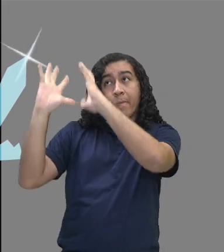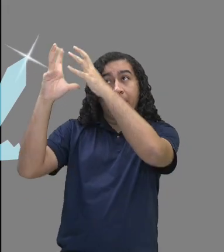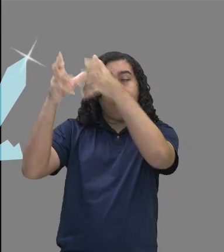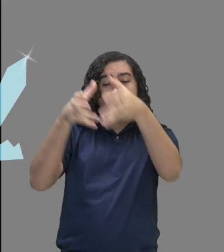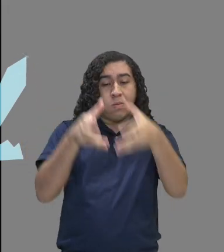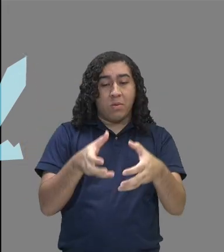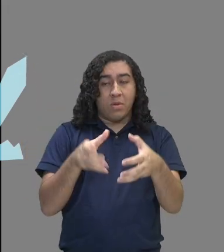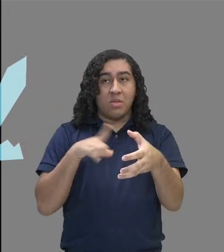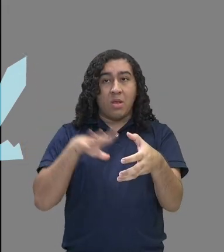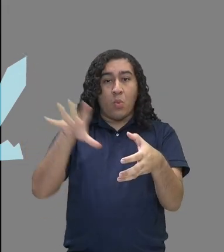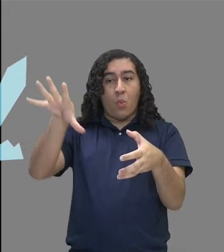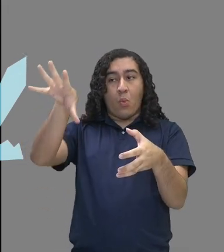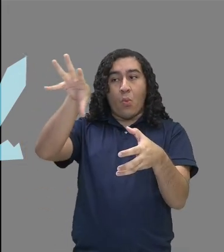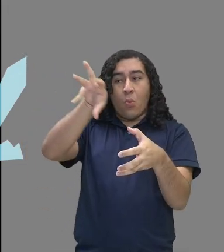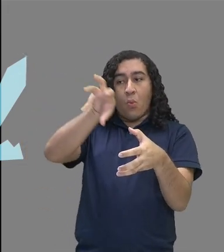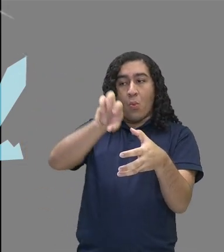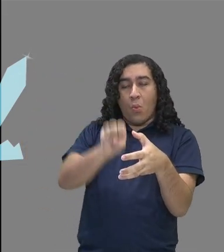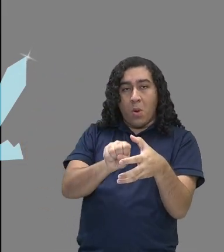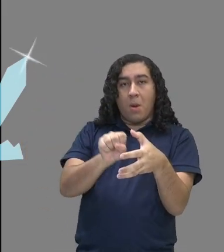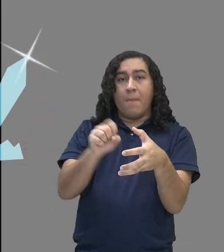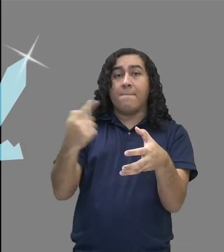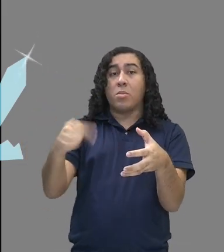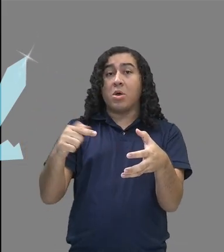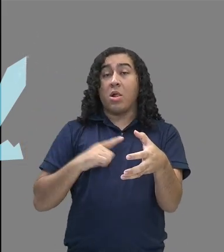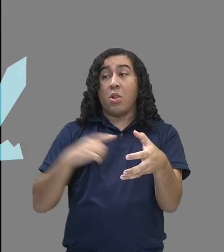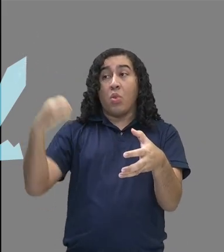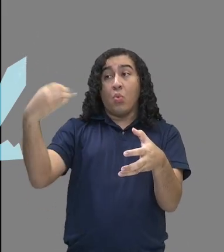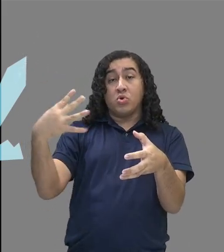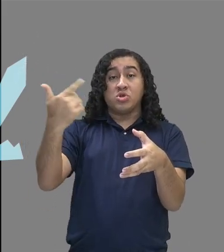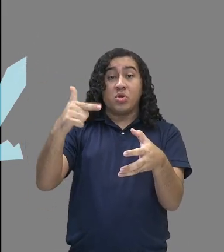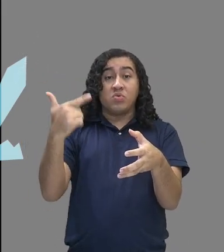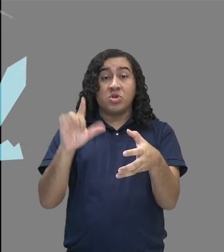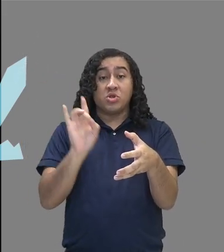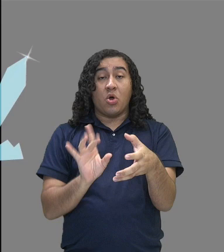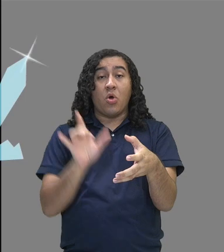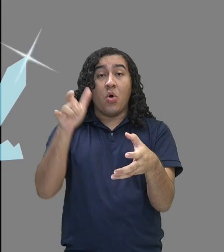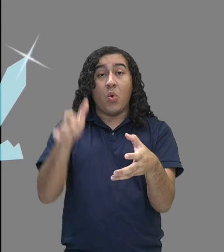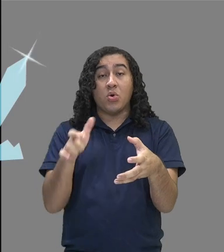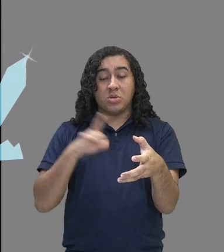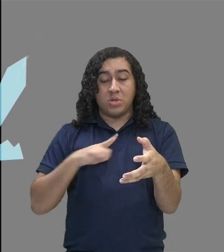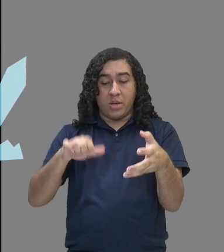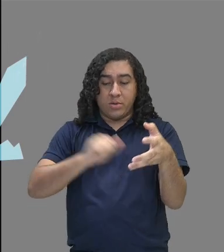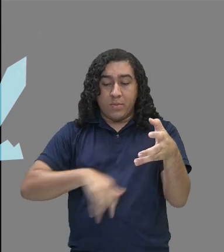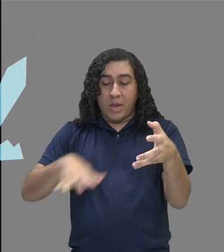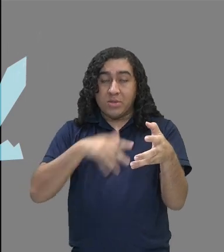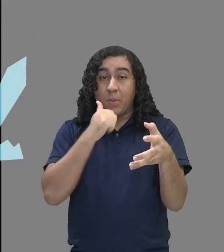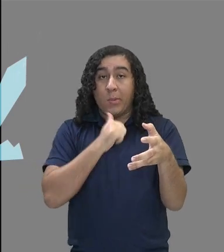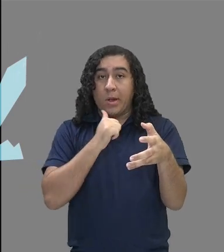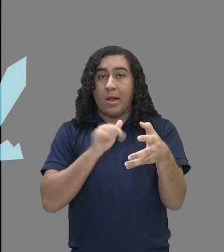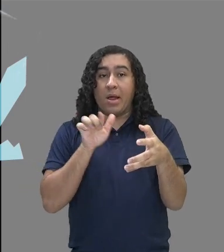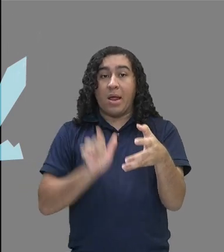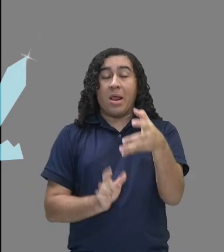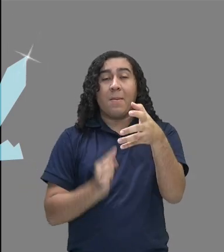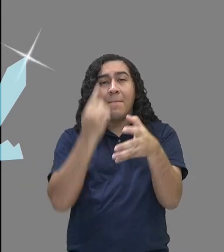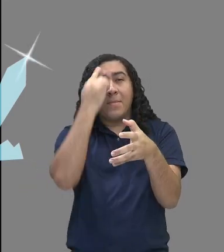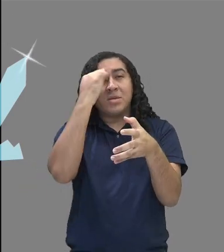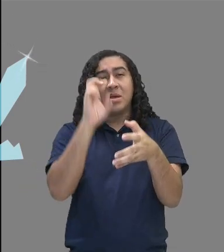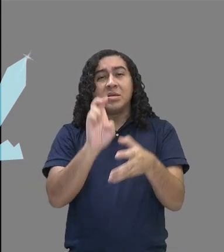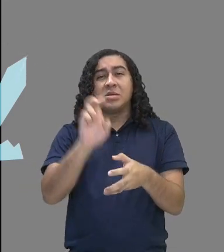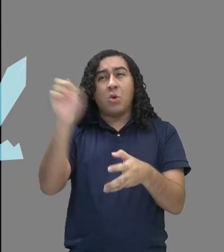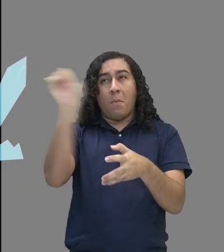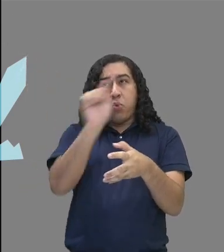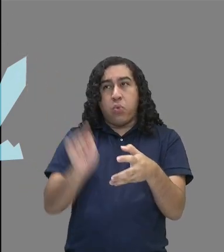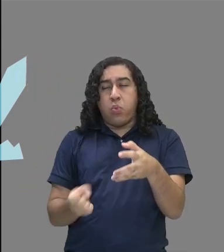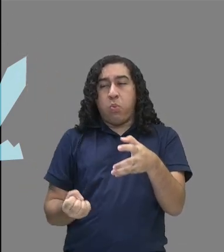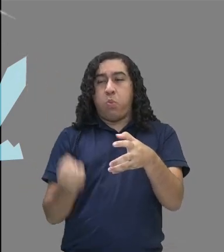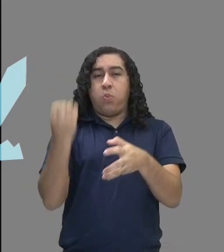escuridão. Ainda não havia luz, a não ser no compartimento onde estava a mulher. Ela criou 5 trovões